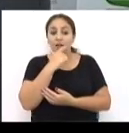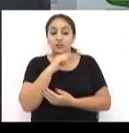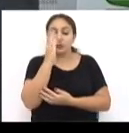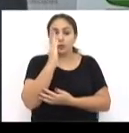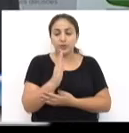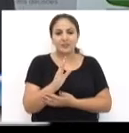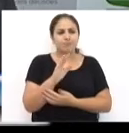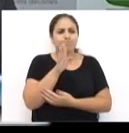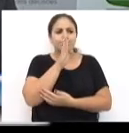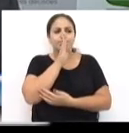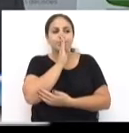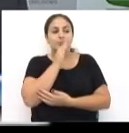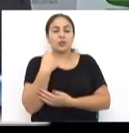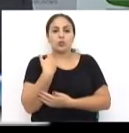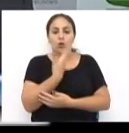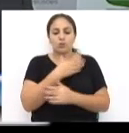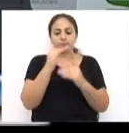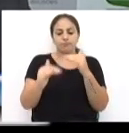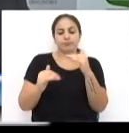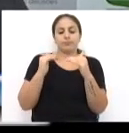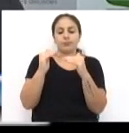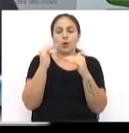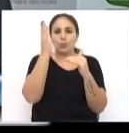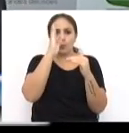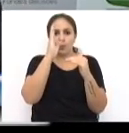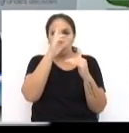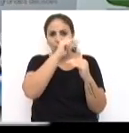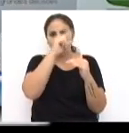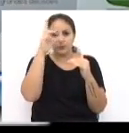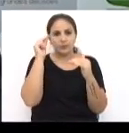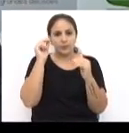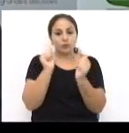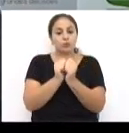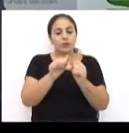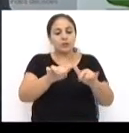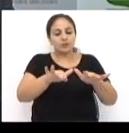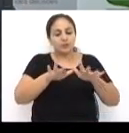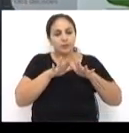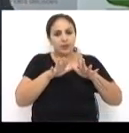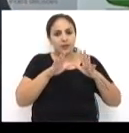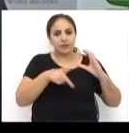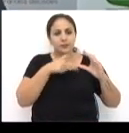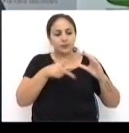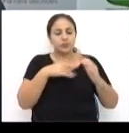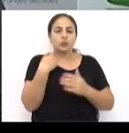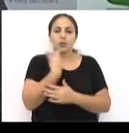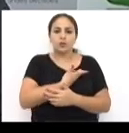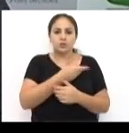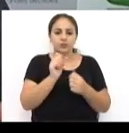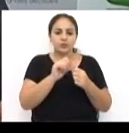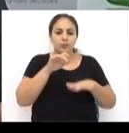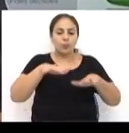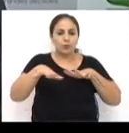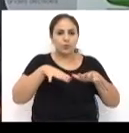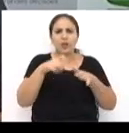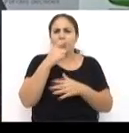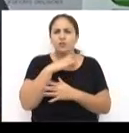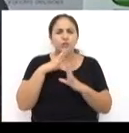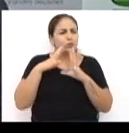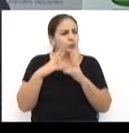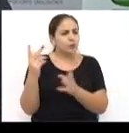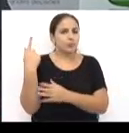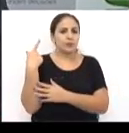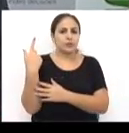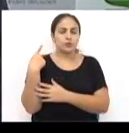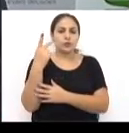nós temos que, a nível de município, a nível de assembleias legislativas, nós temos que fazer o nosso movimento. Eu acho que todo partido